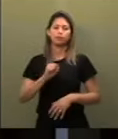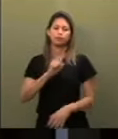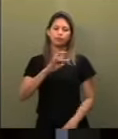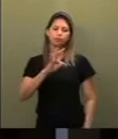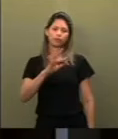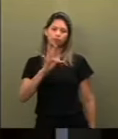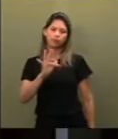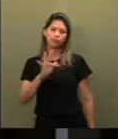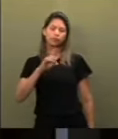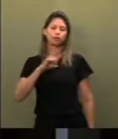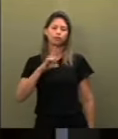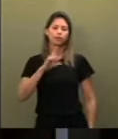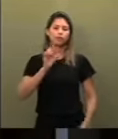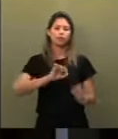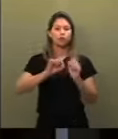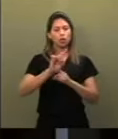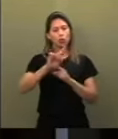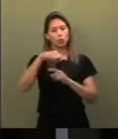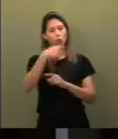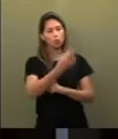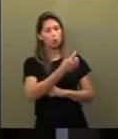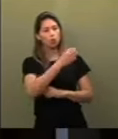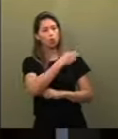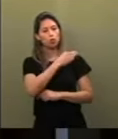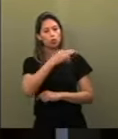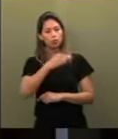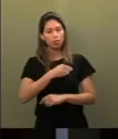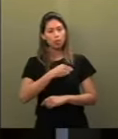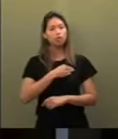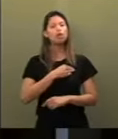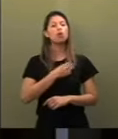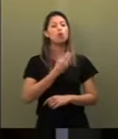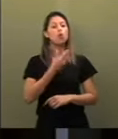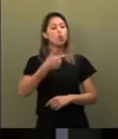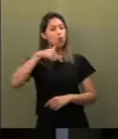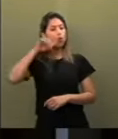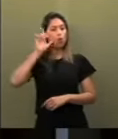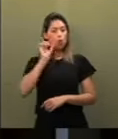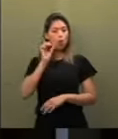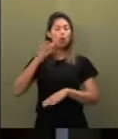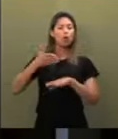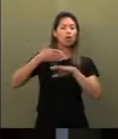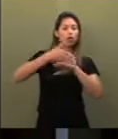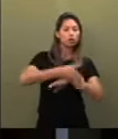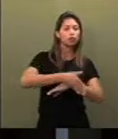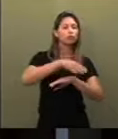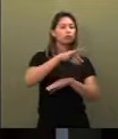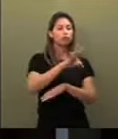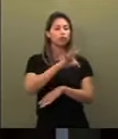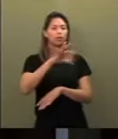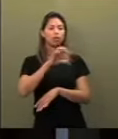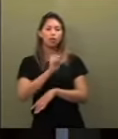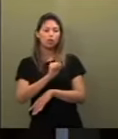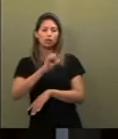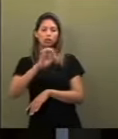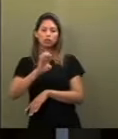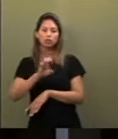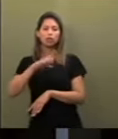Edson Fachin, que ontem assumiu o TSE, faz um